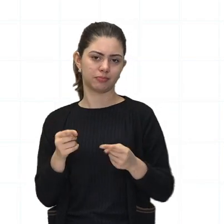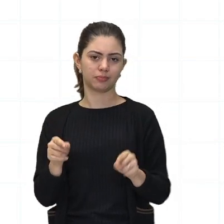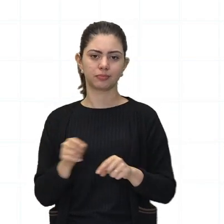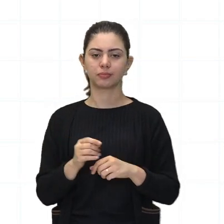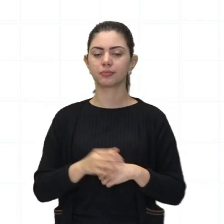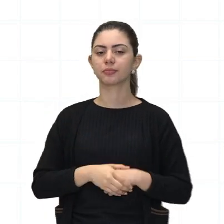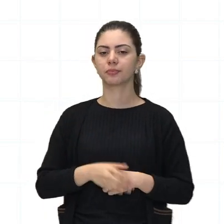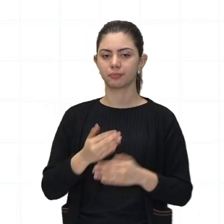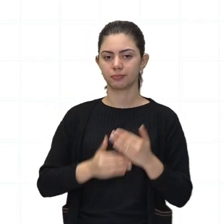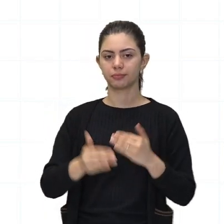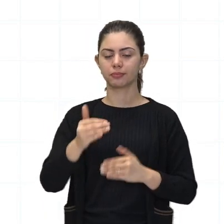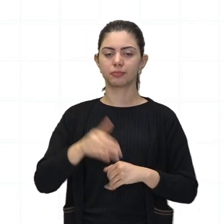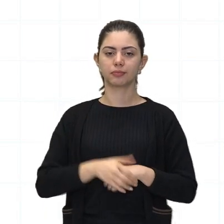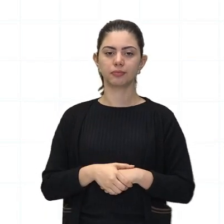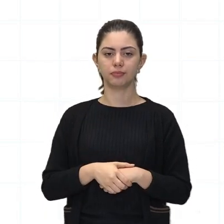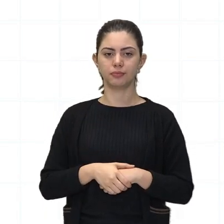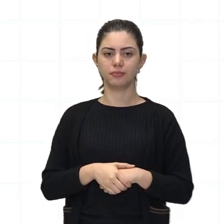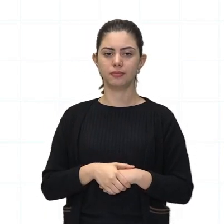continuar aí o nosso texto?